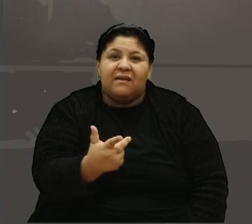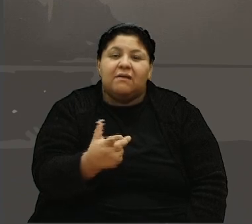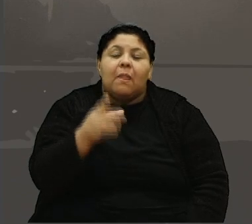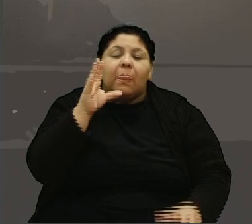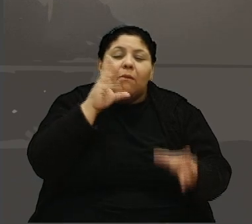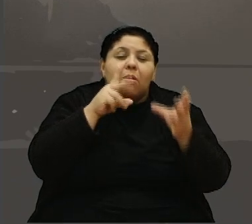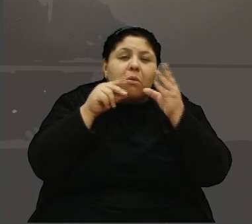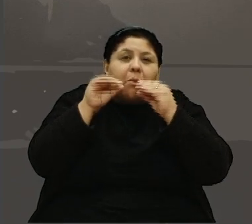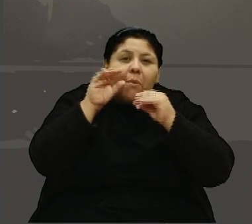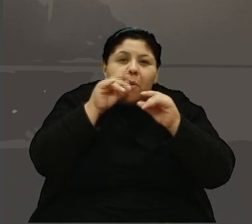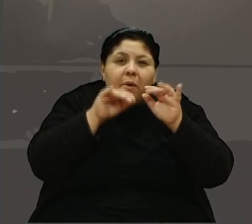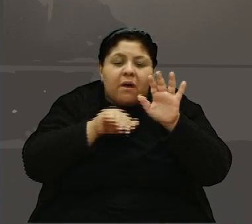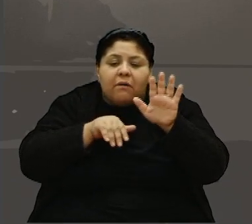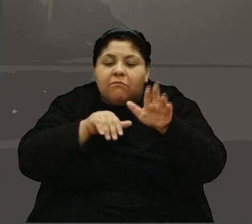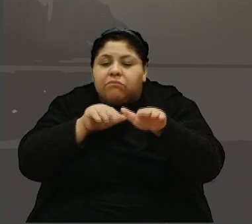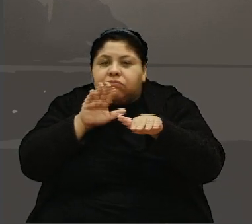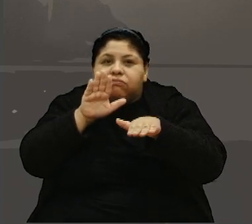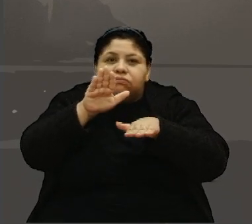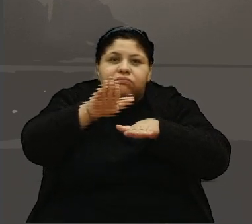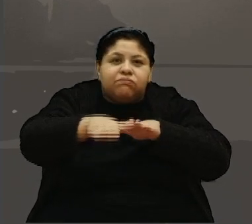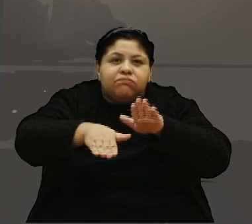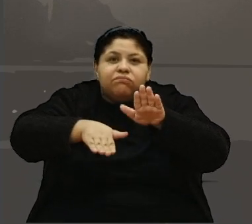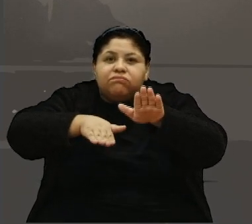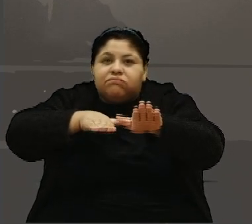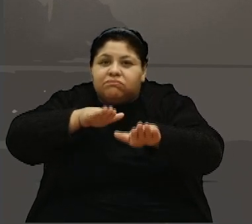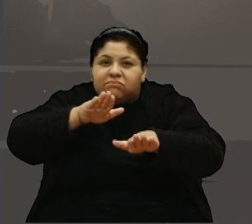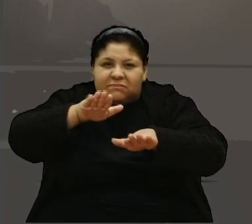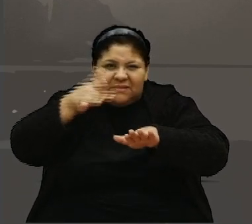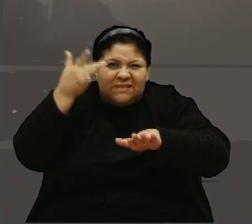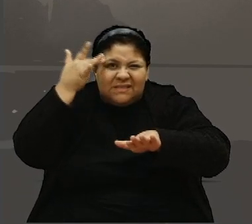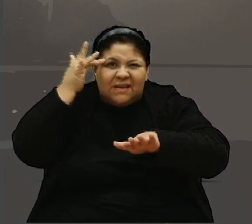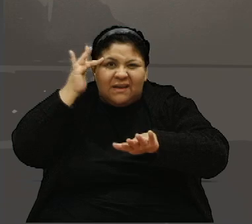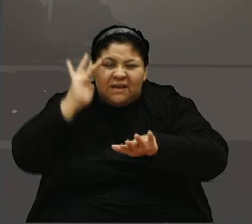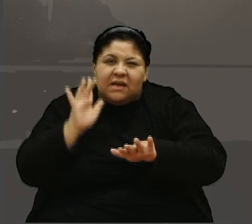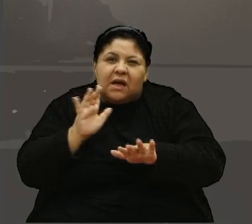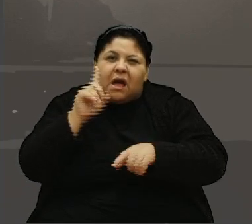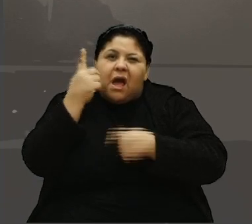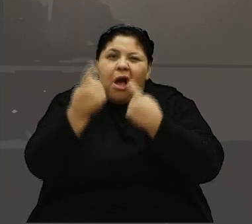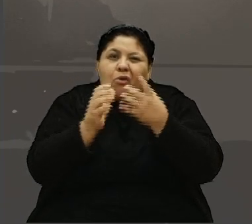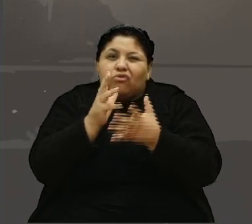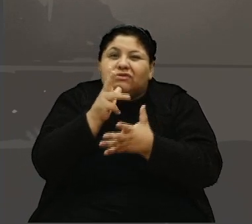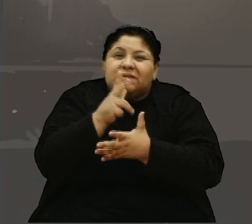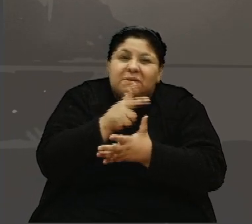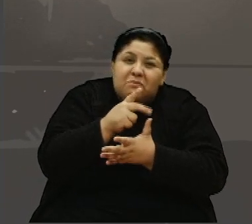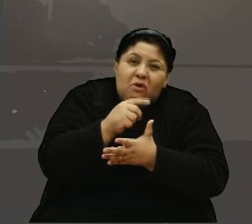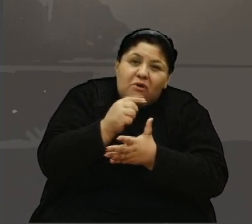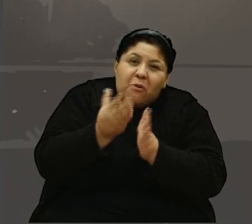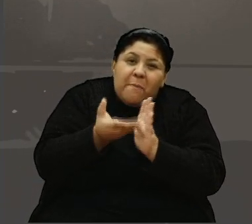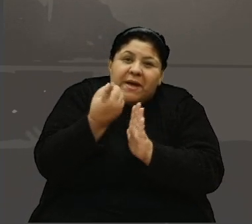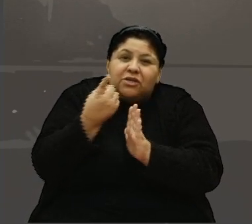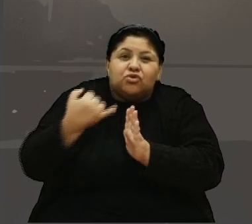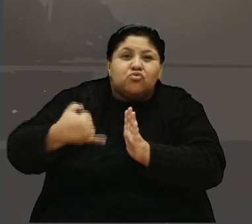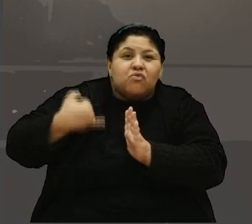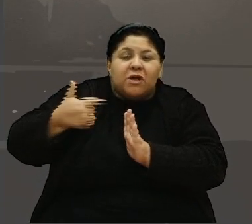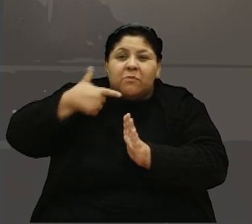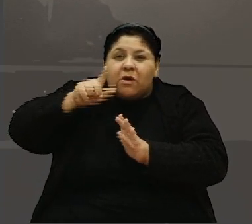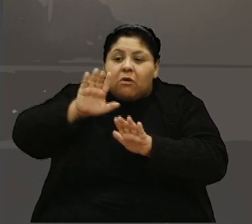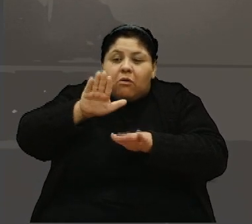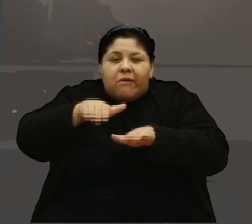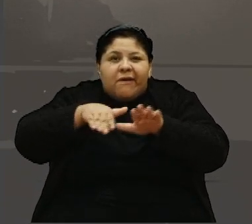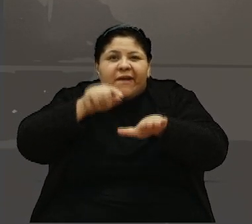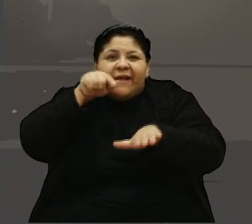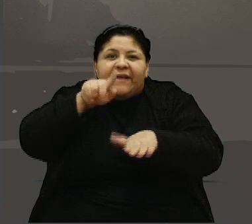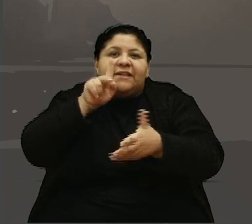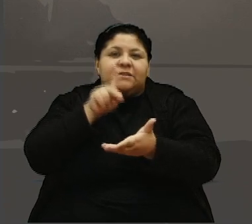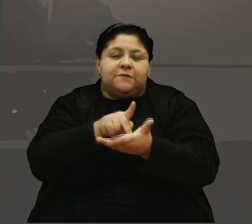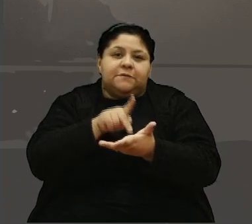dando os seus primeiros passos, isso se ele for precoce, porque a maioria demora um pouquinho mais de 1 ano para conseguir dar os primeiros passos. É dessa realidade que